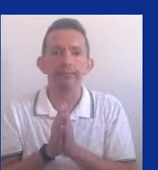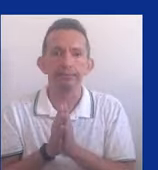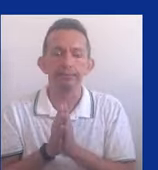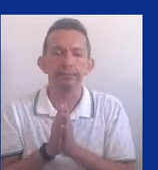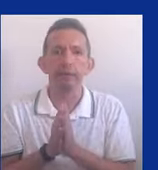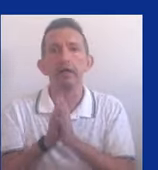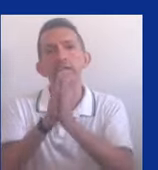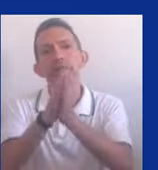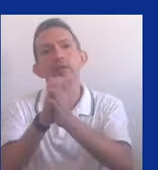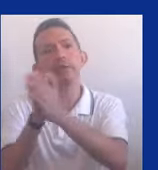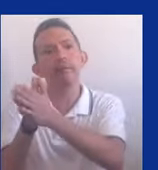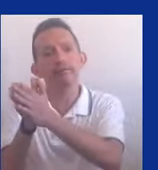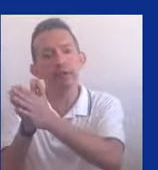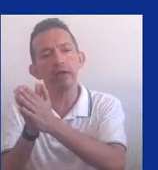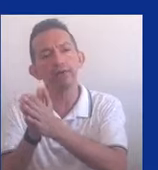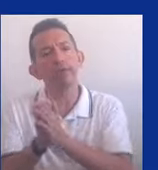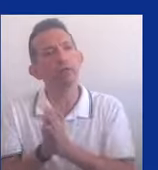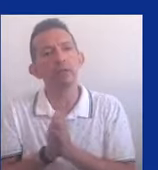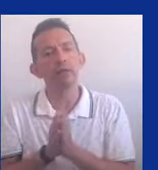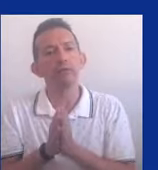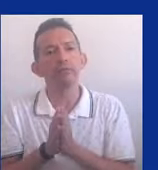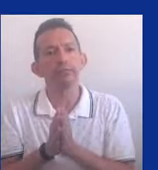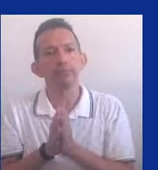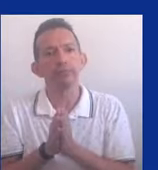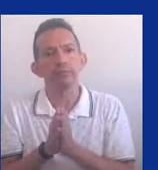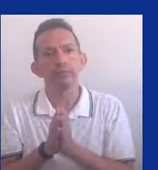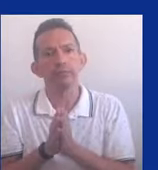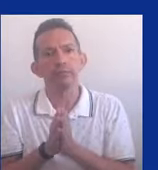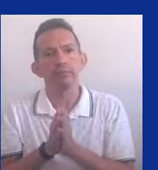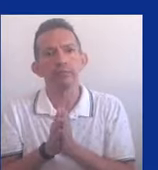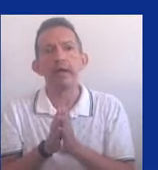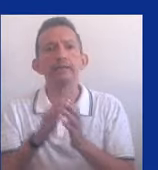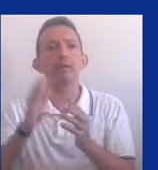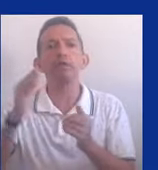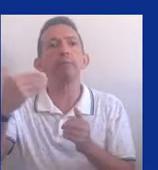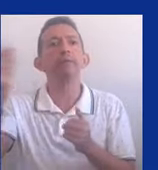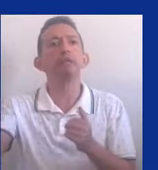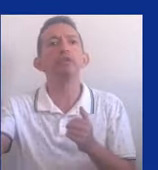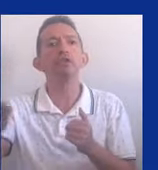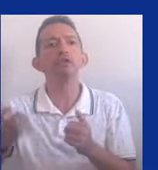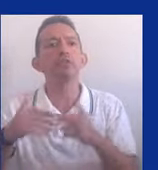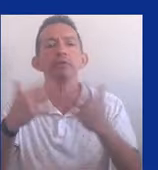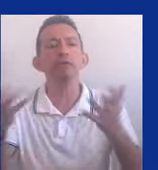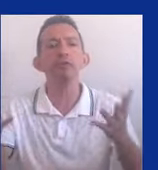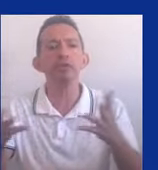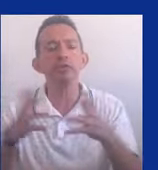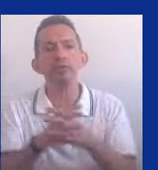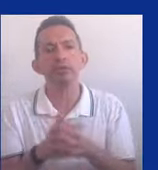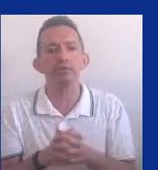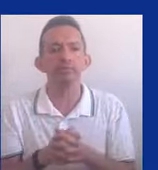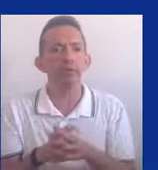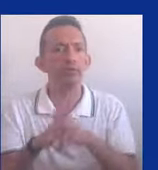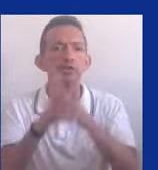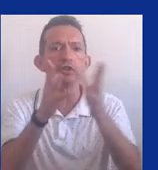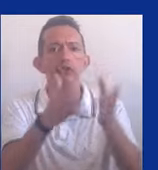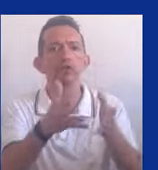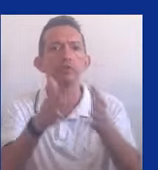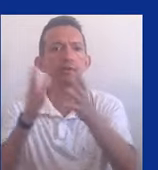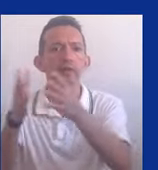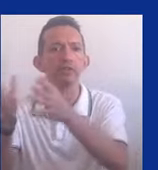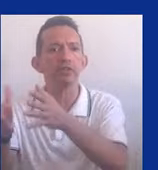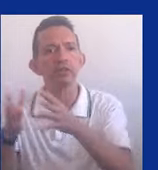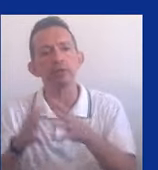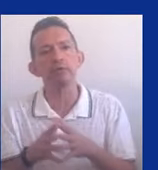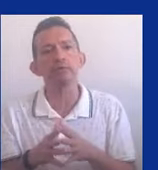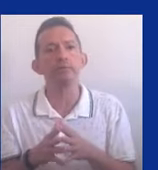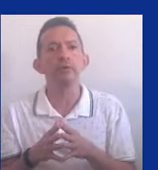lisossoma em célula vegetal. Tá? A célula de planta tem lisossoma, isso não existe. Porque não existe lisossoma